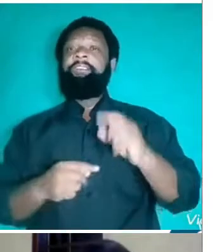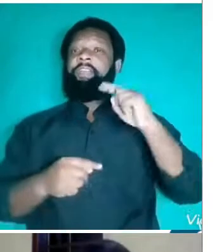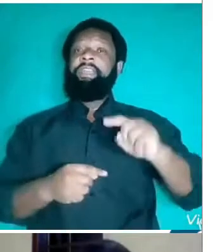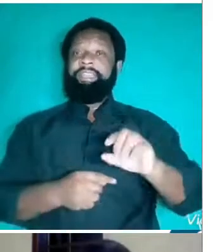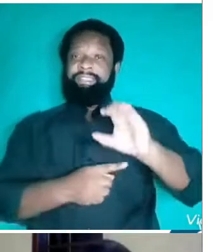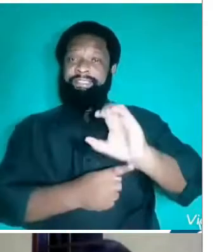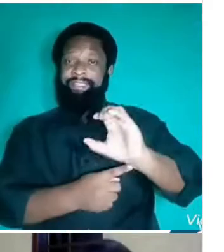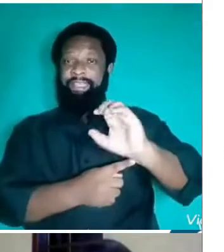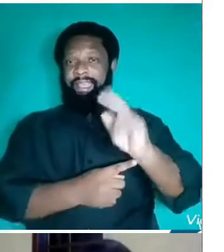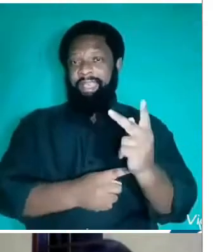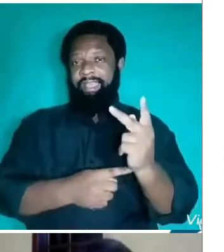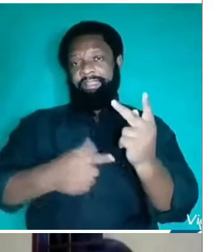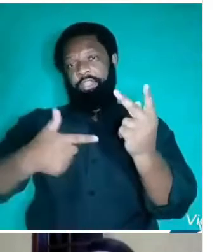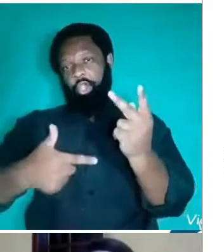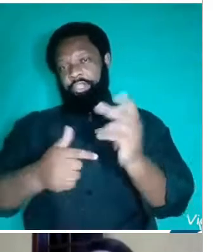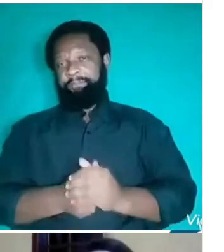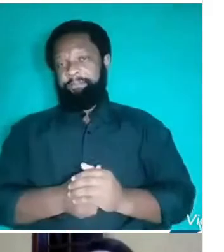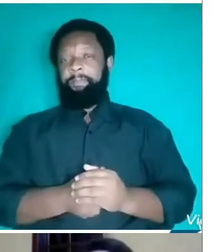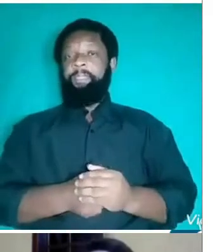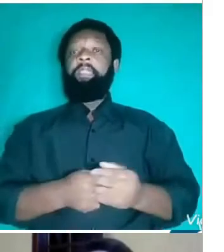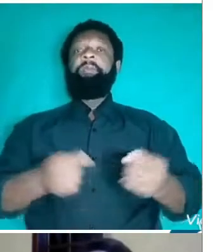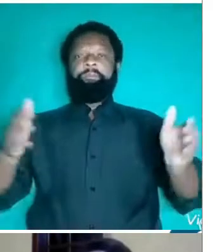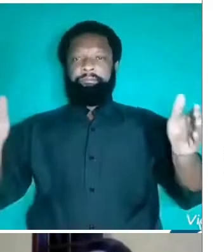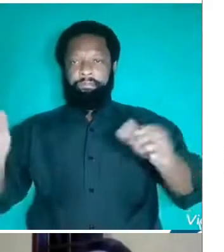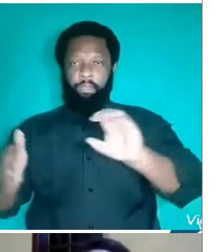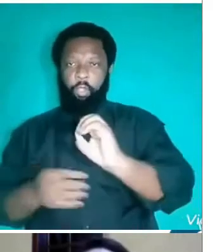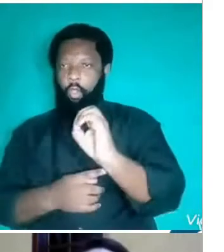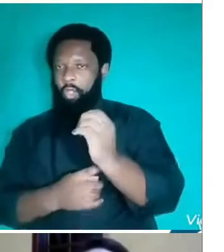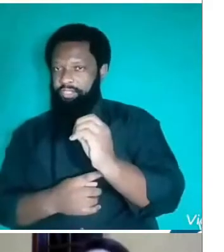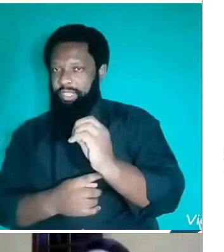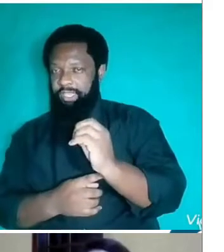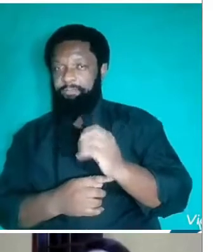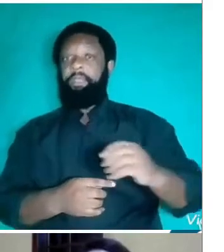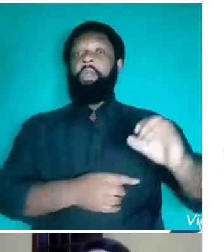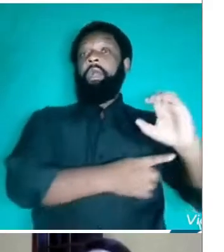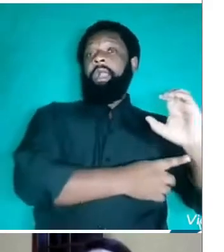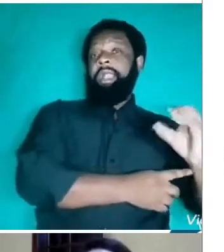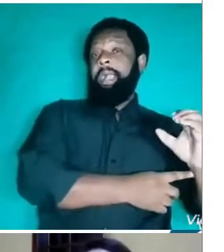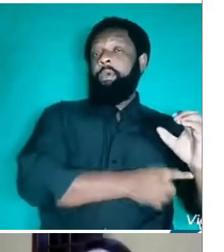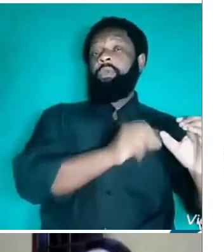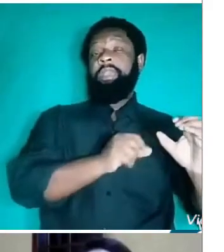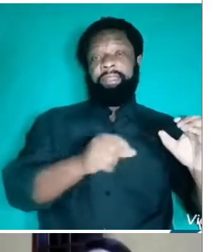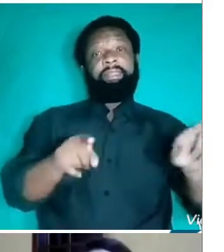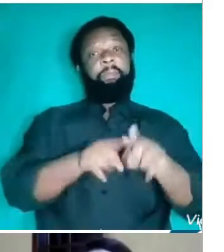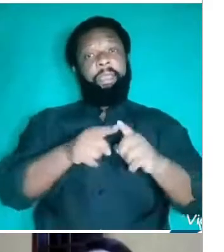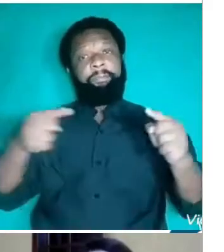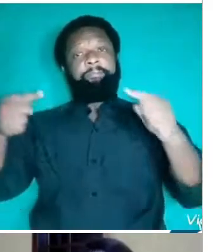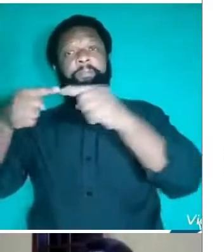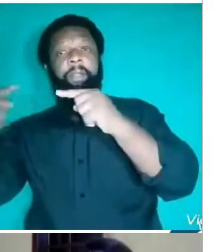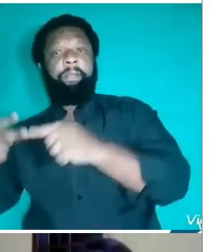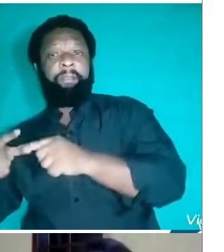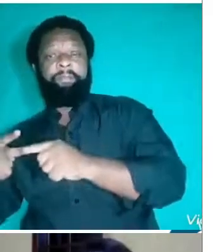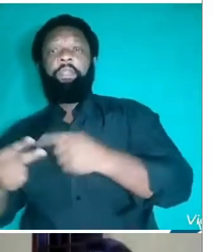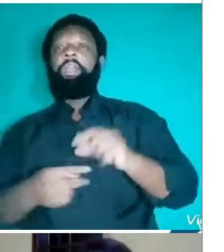ó, CH2. Depois vem o oxigênio. O próximo carbono também está ligado a 2